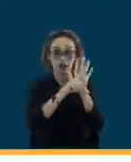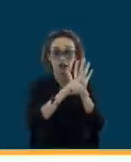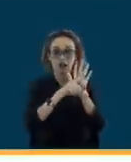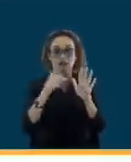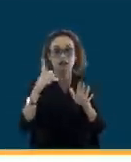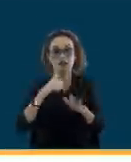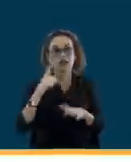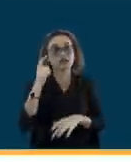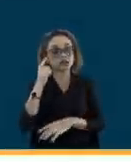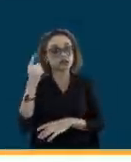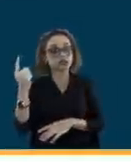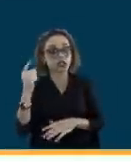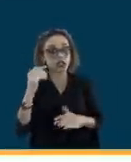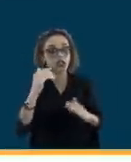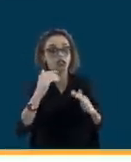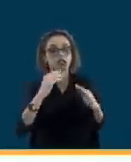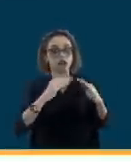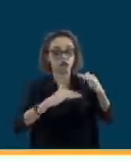teórica,